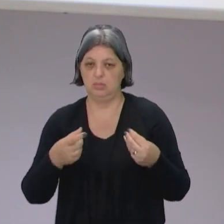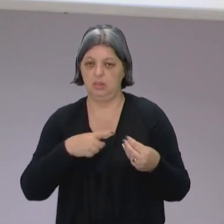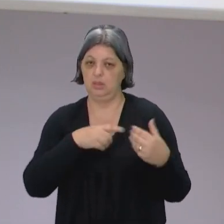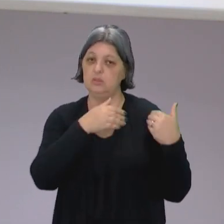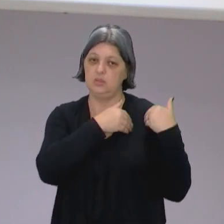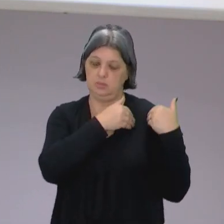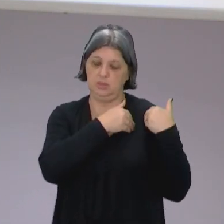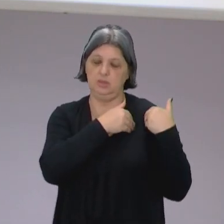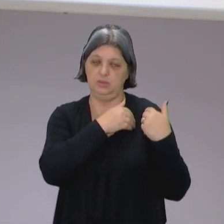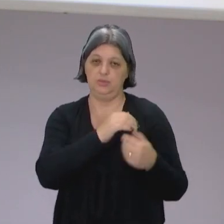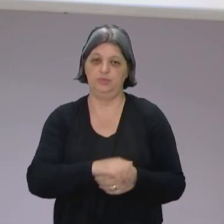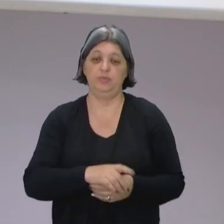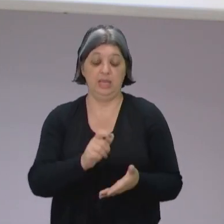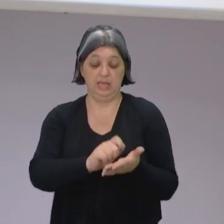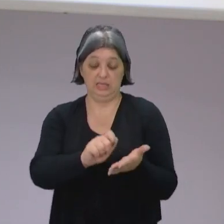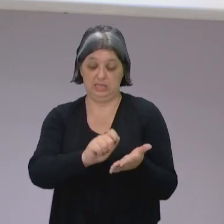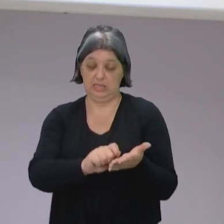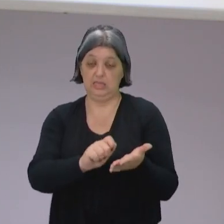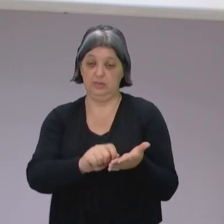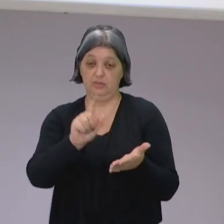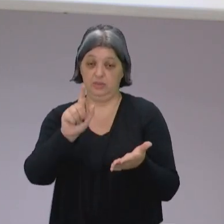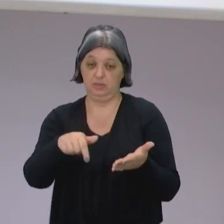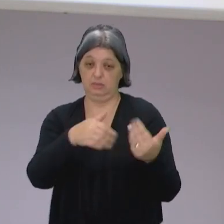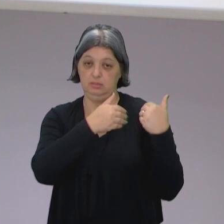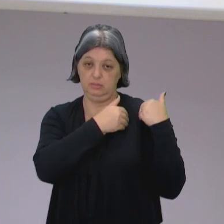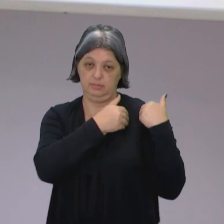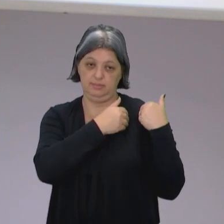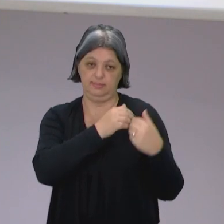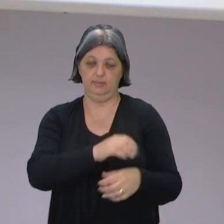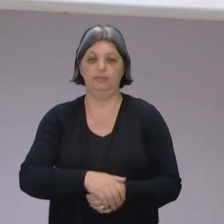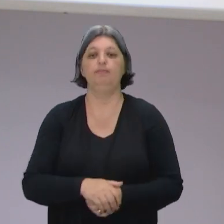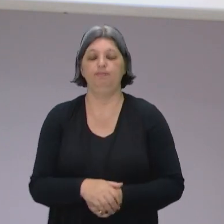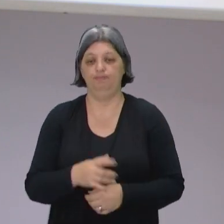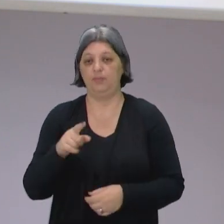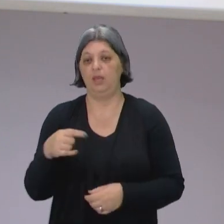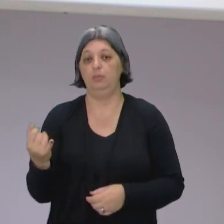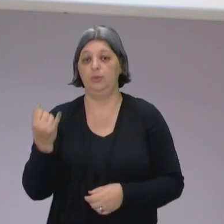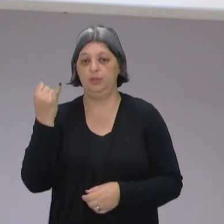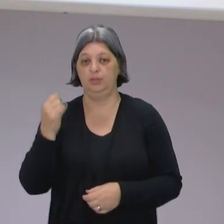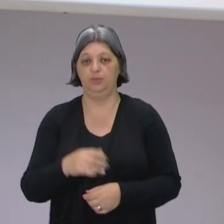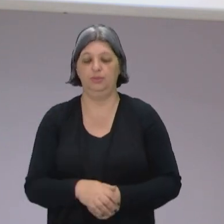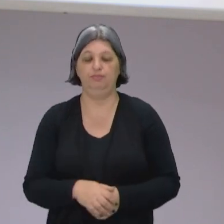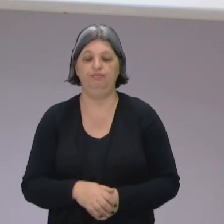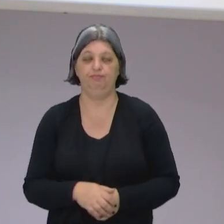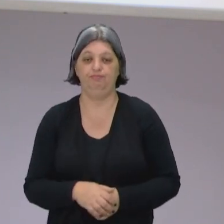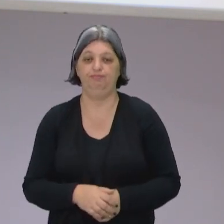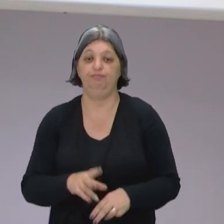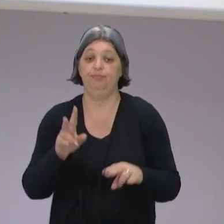responsabilidades, né? Escrever com responsabilidade. Isso é importante. Por isso, gente,